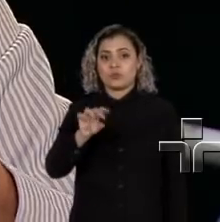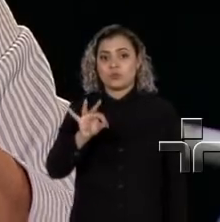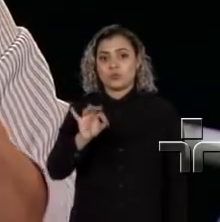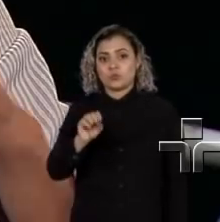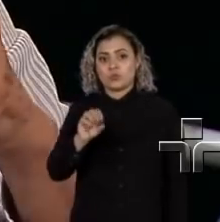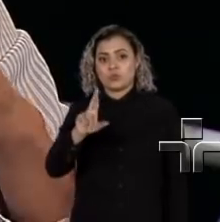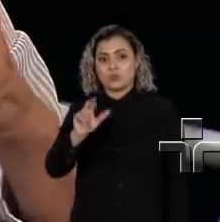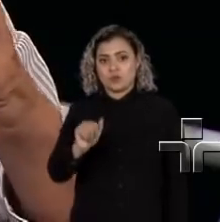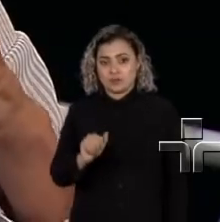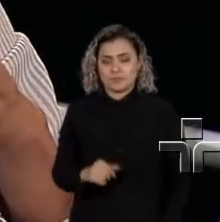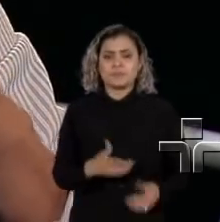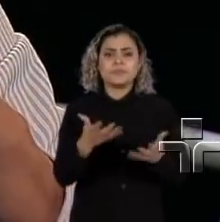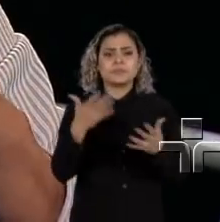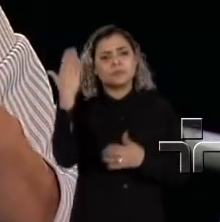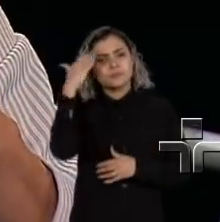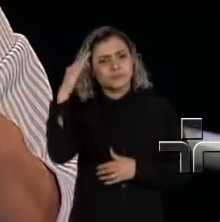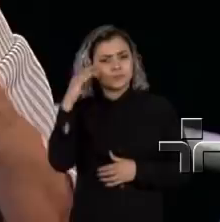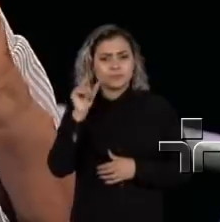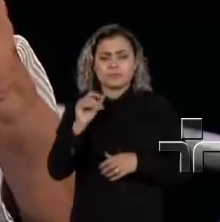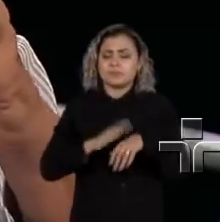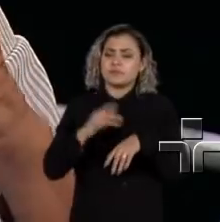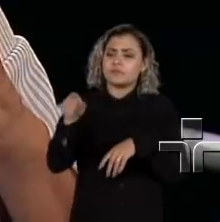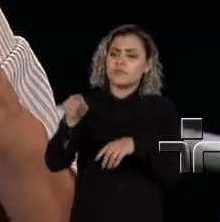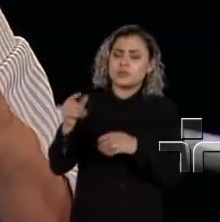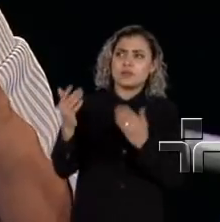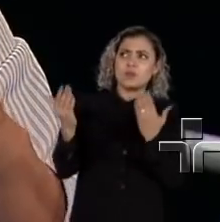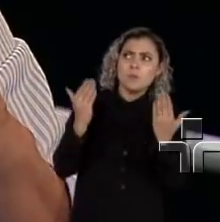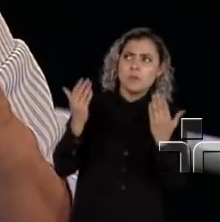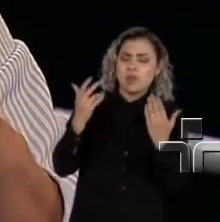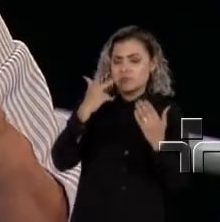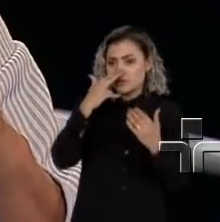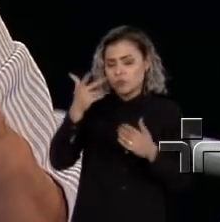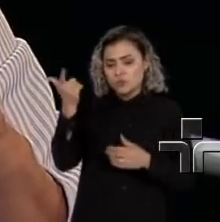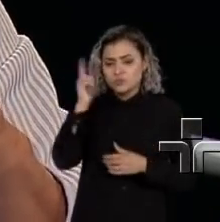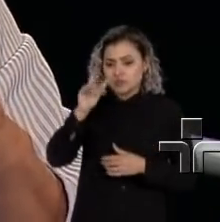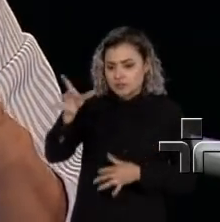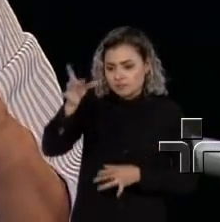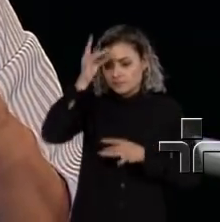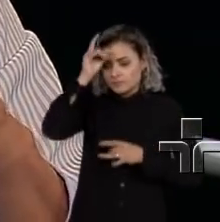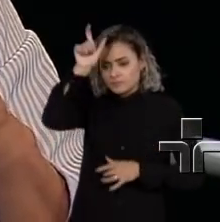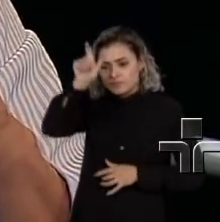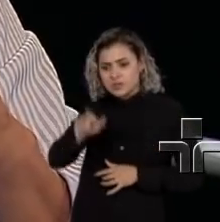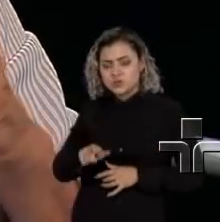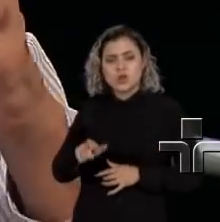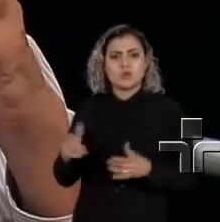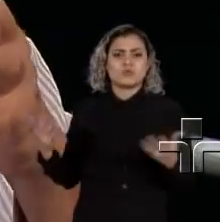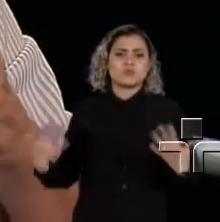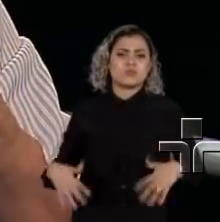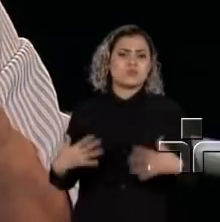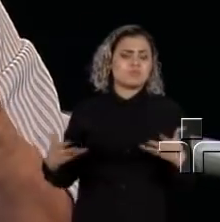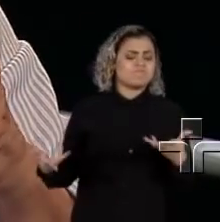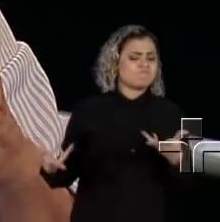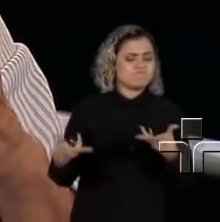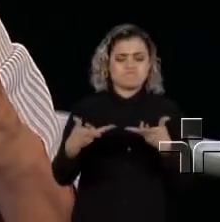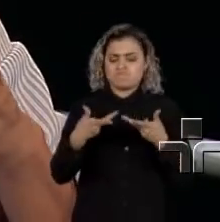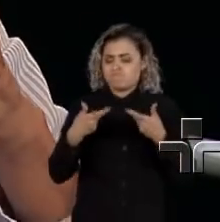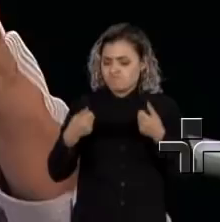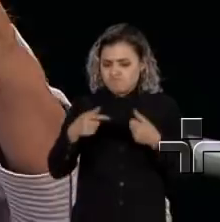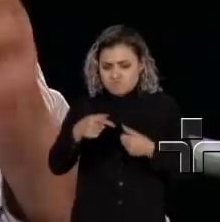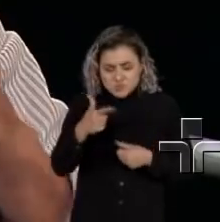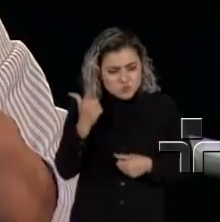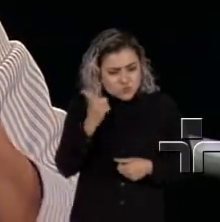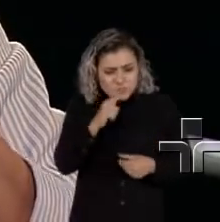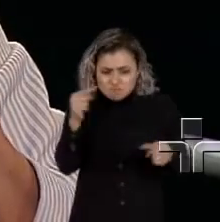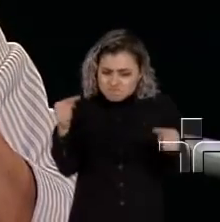como é que foi esse negócio de você assimilar aquele personagem de uma maneira tão flagrante,